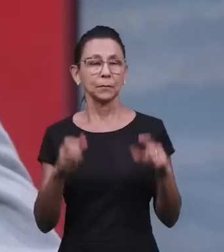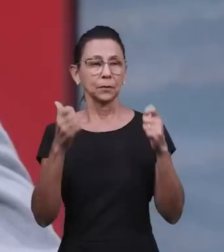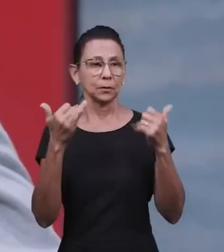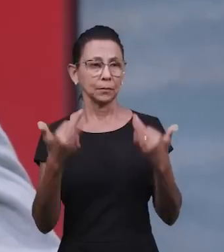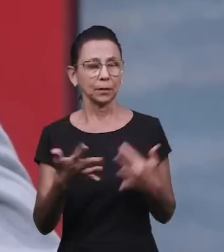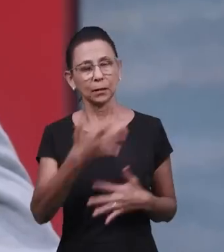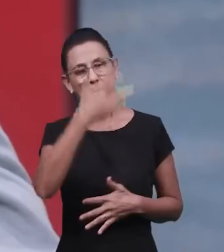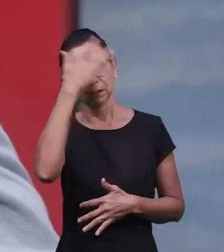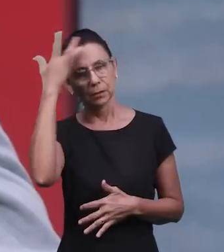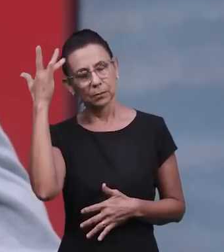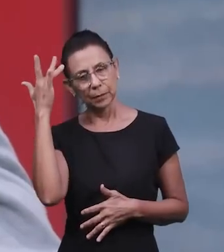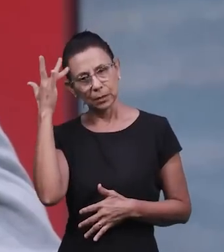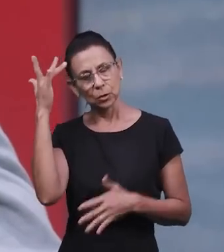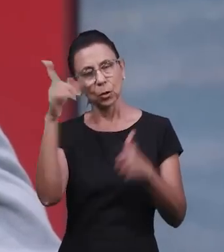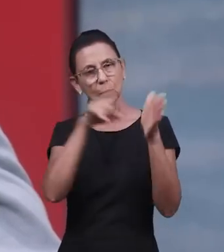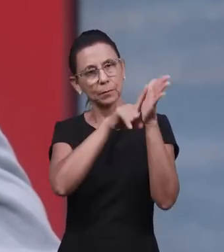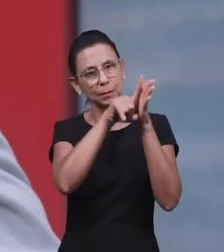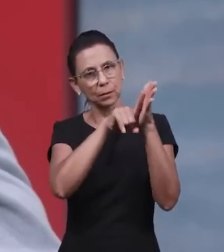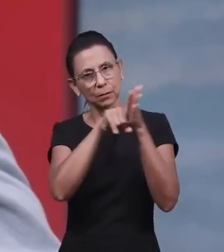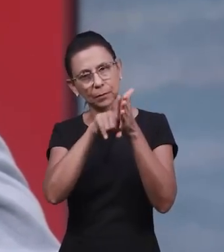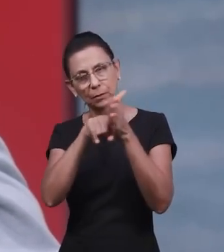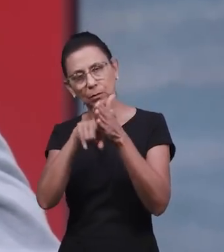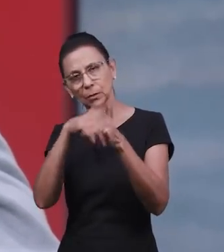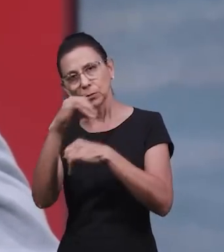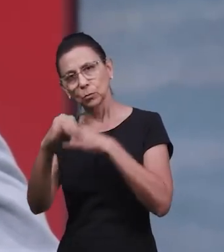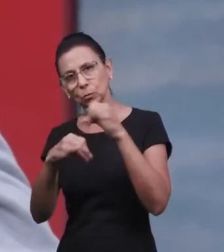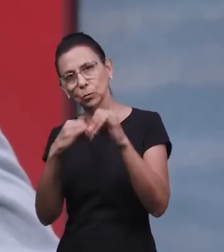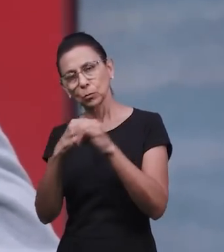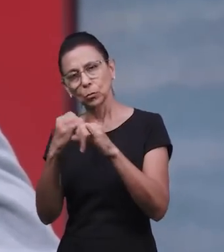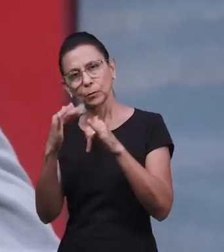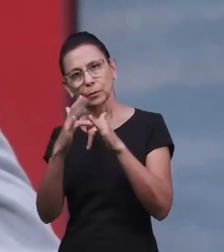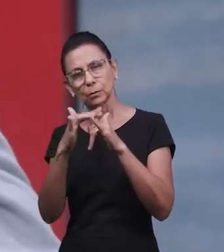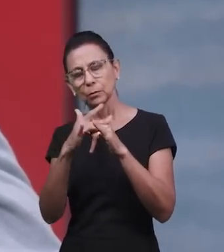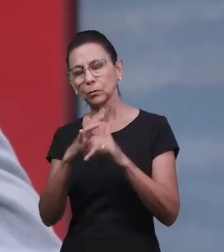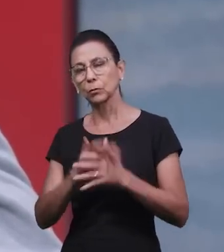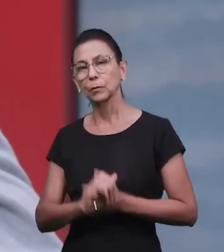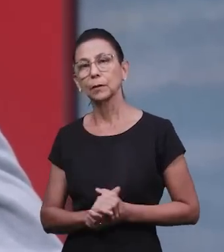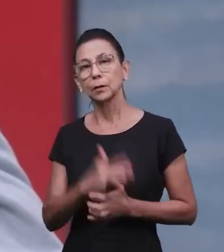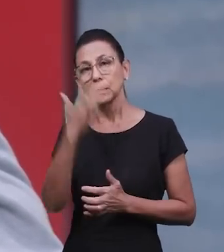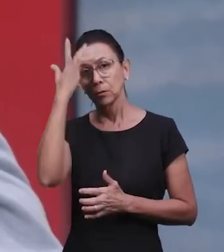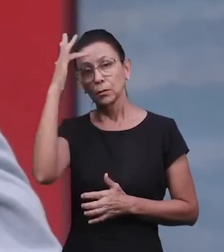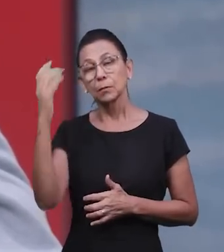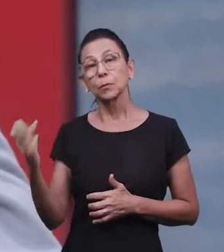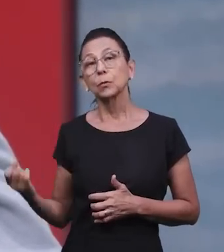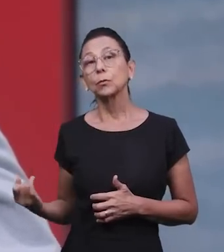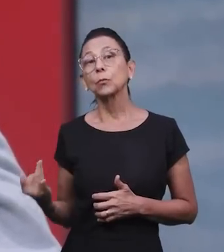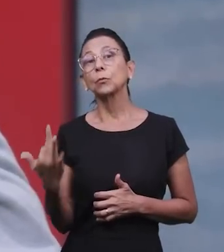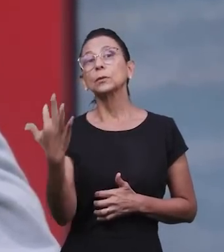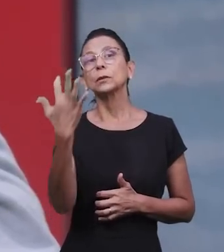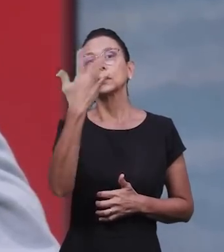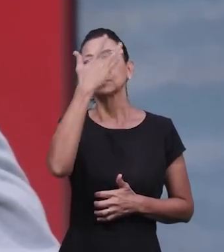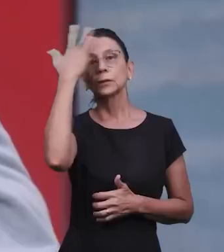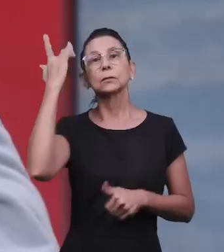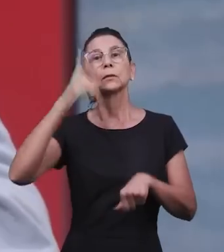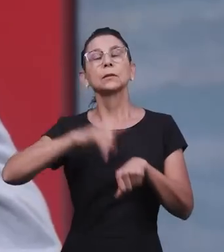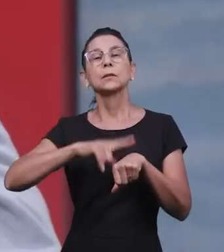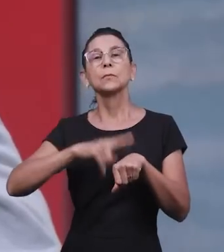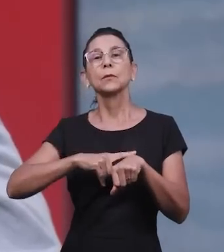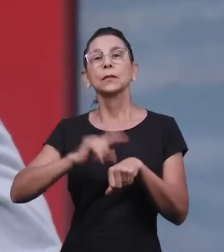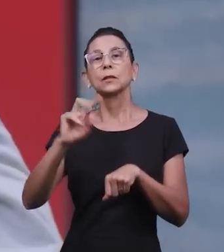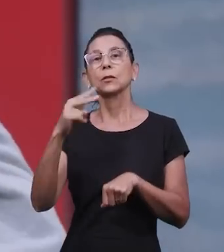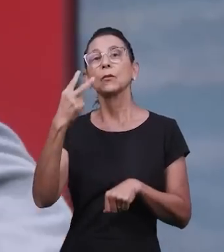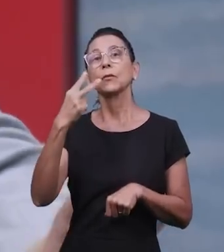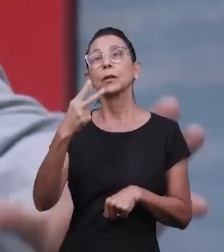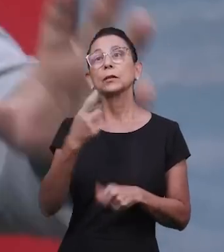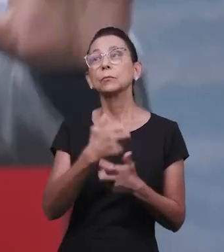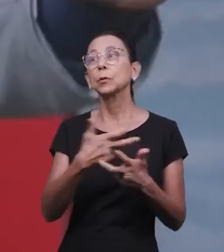as pessoas elas vão no Google pesquisar as coisas, elas vão no YouTube pesquisar as coisas, e a gente não sabe quantas milhões de pessoas nesse momento estão vendo uma